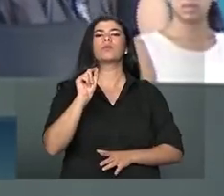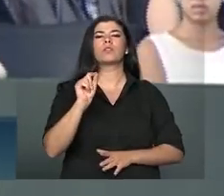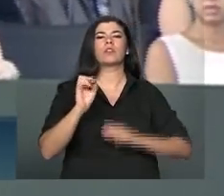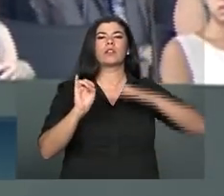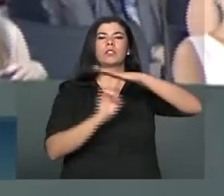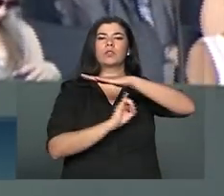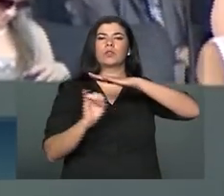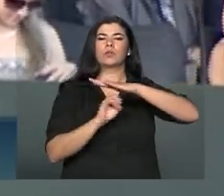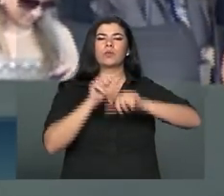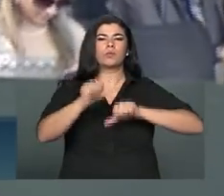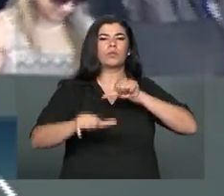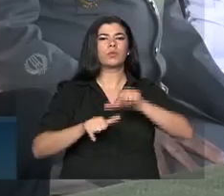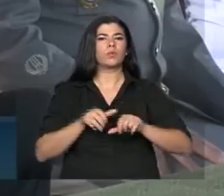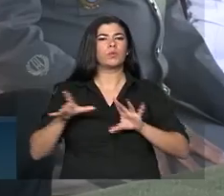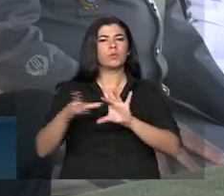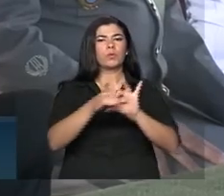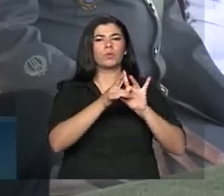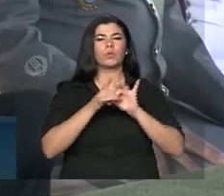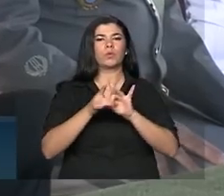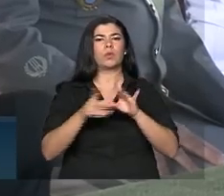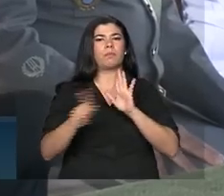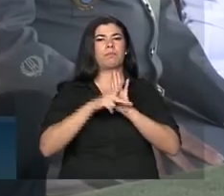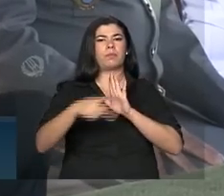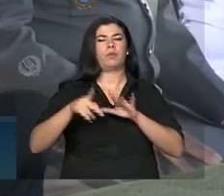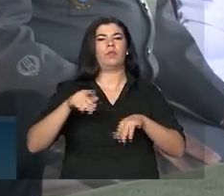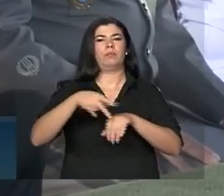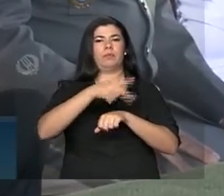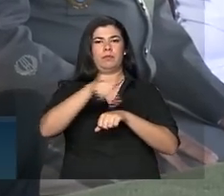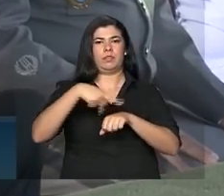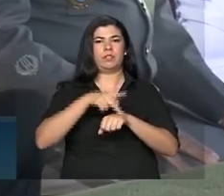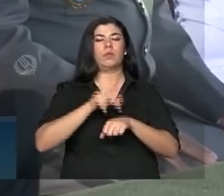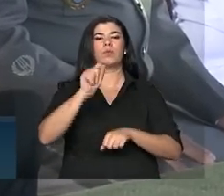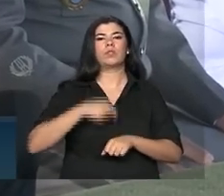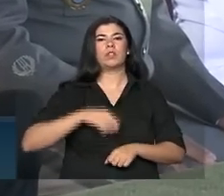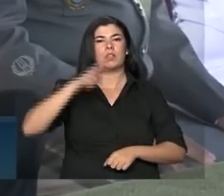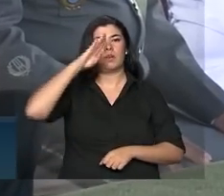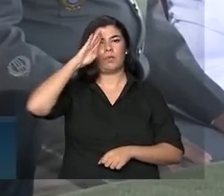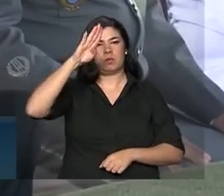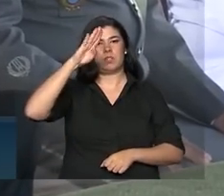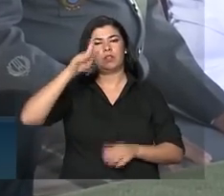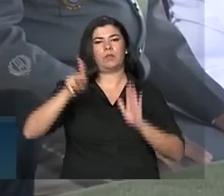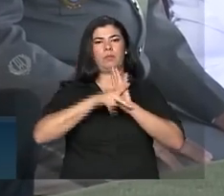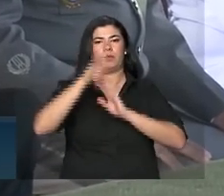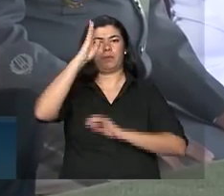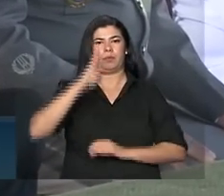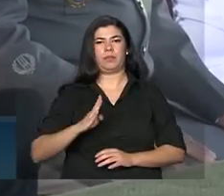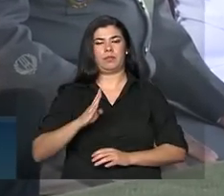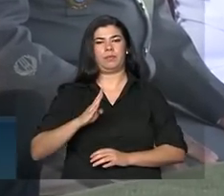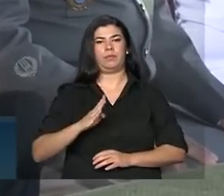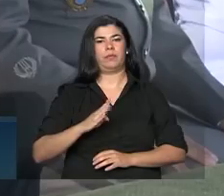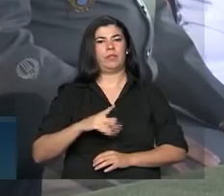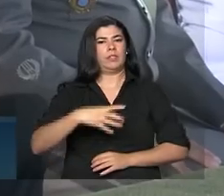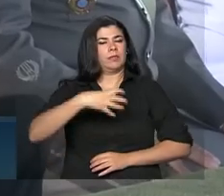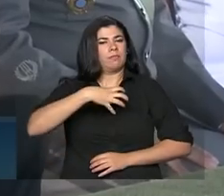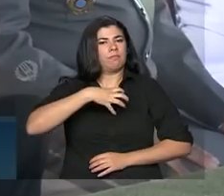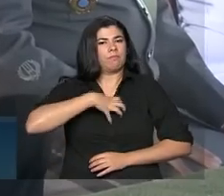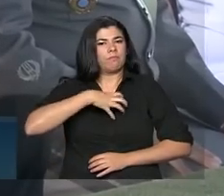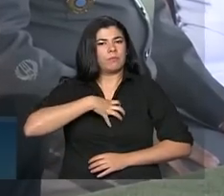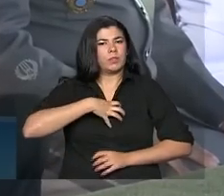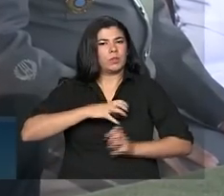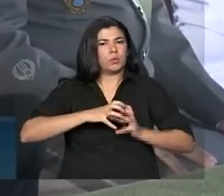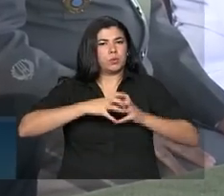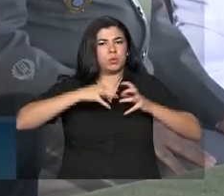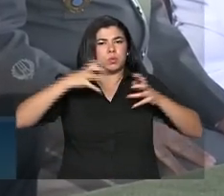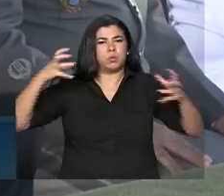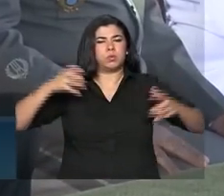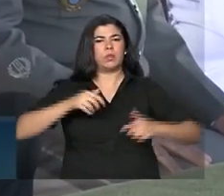tornaria indissociável de nossa nação, o Exército Brasileiro. Na grandeza dos